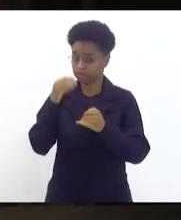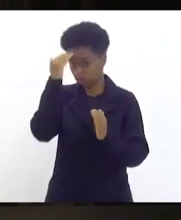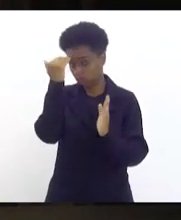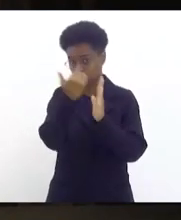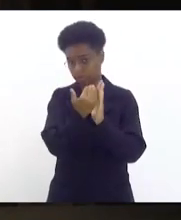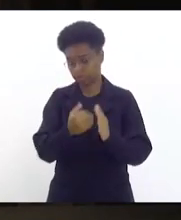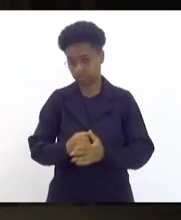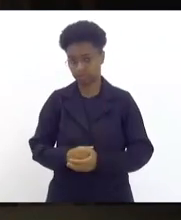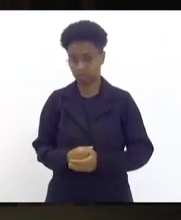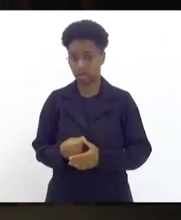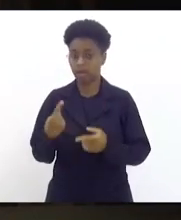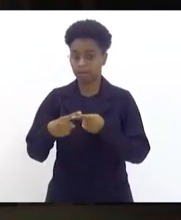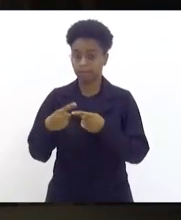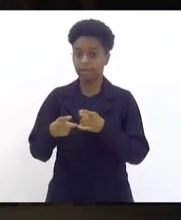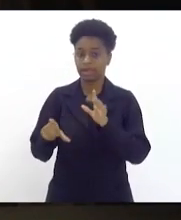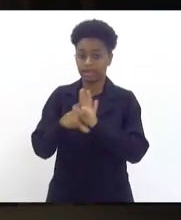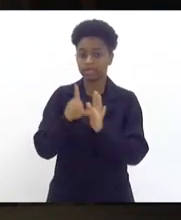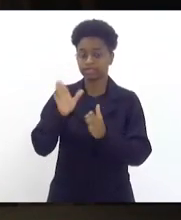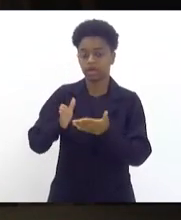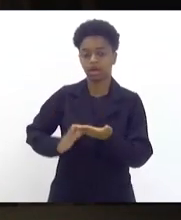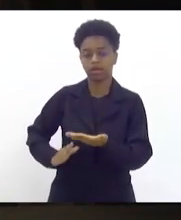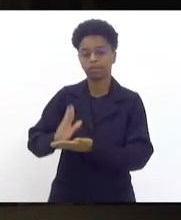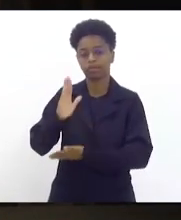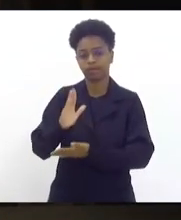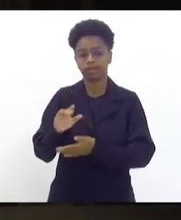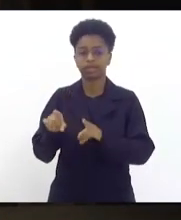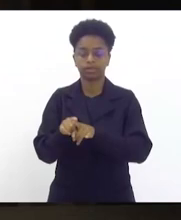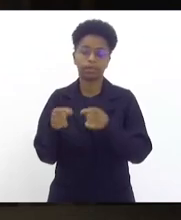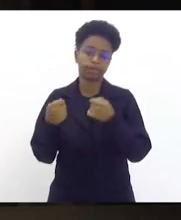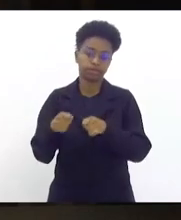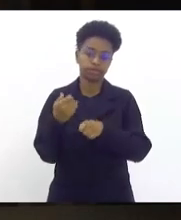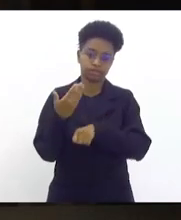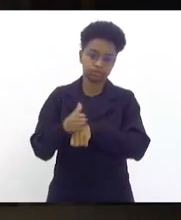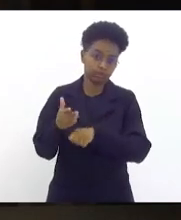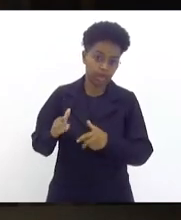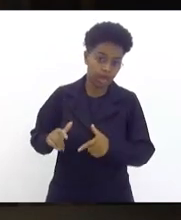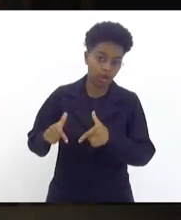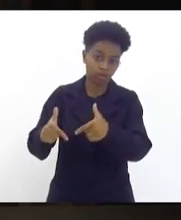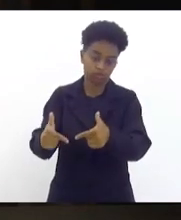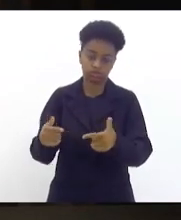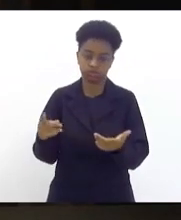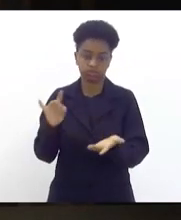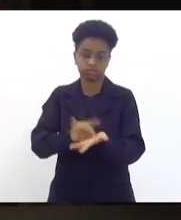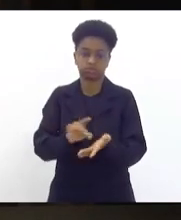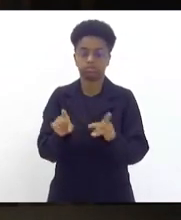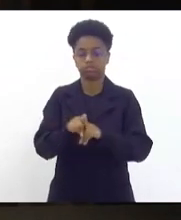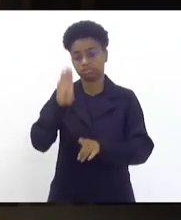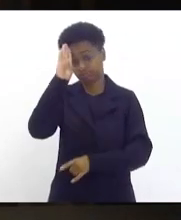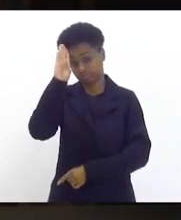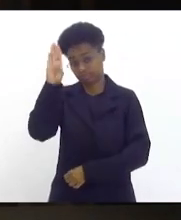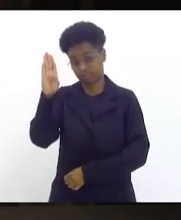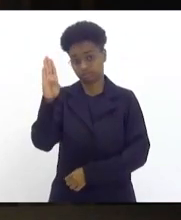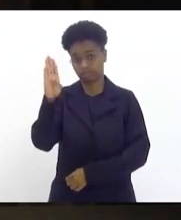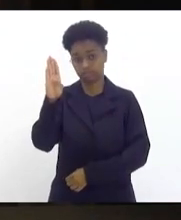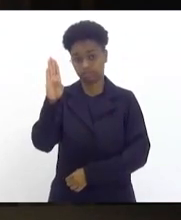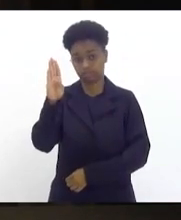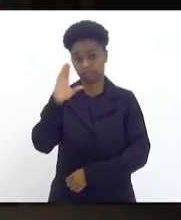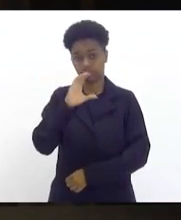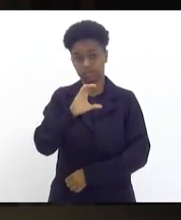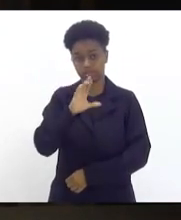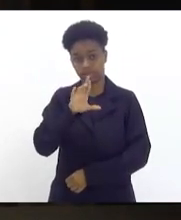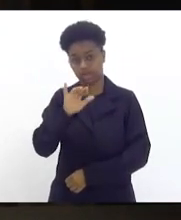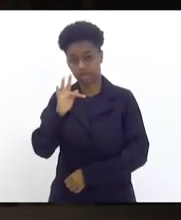elas são foram sancionadas e precisam ser praticadas principalmente pela